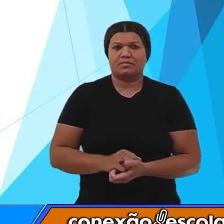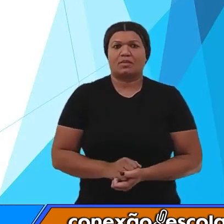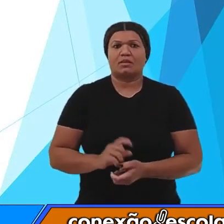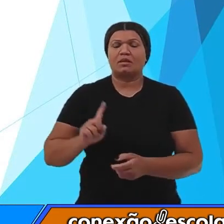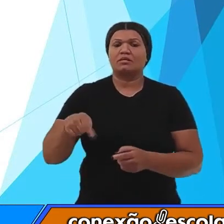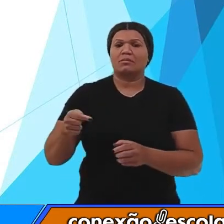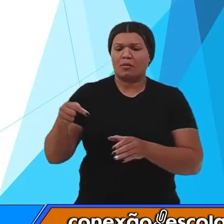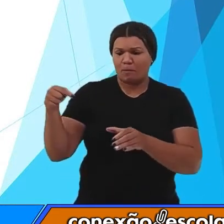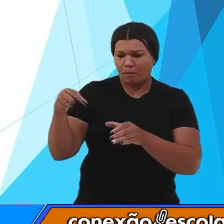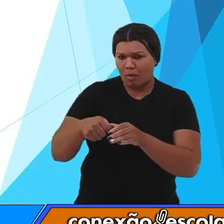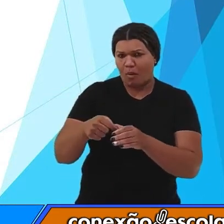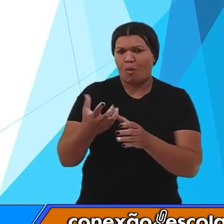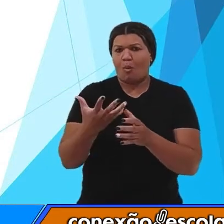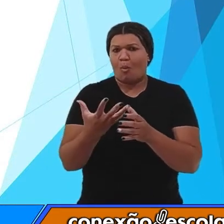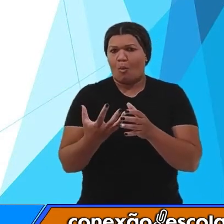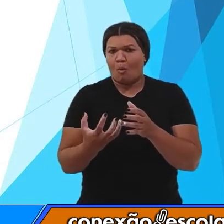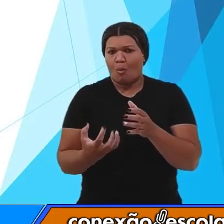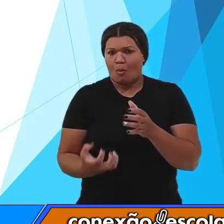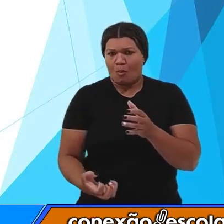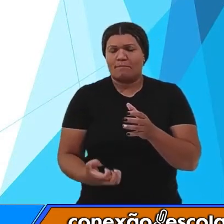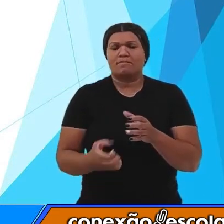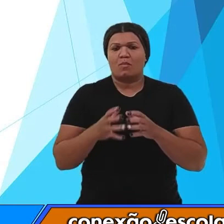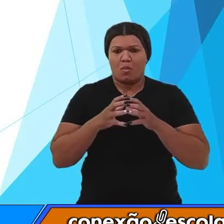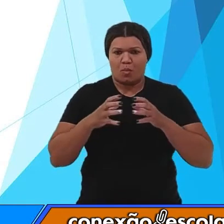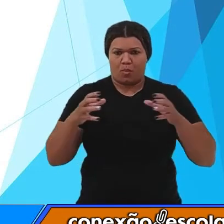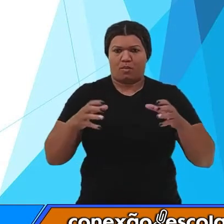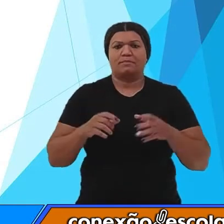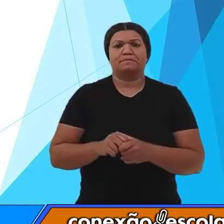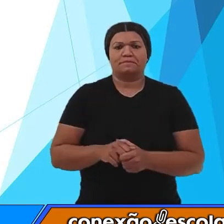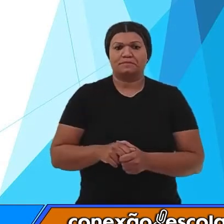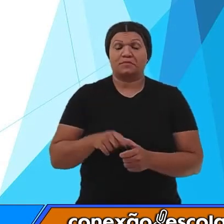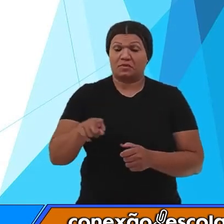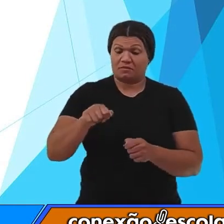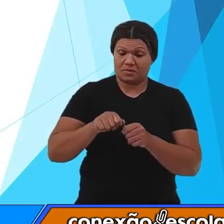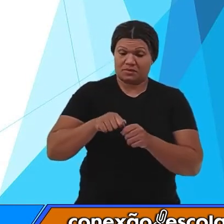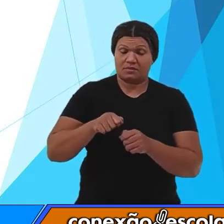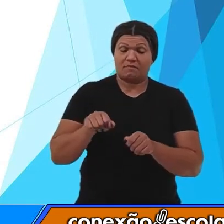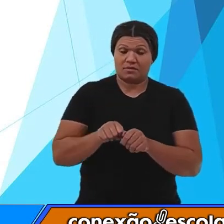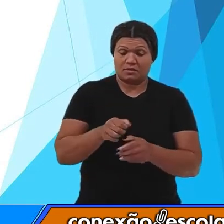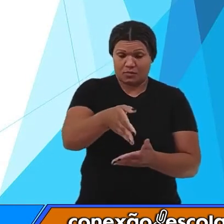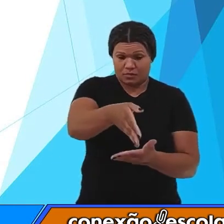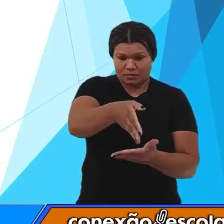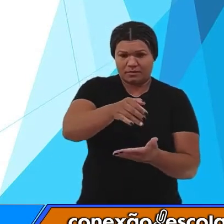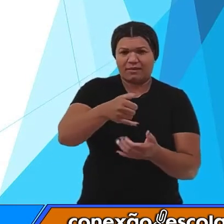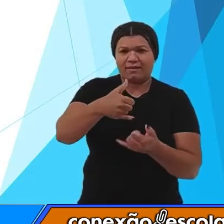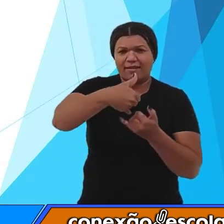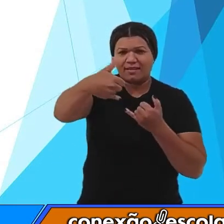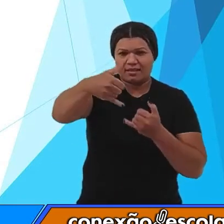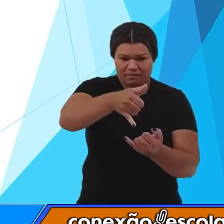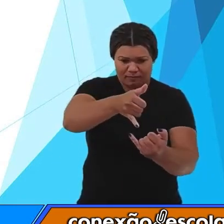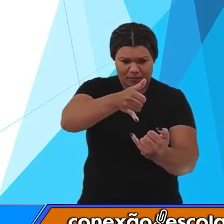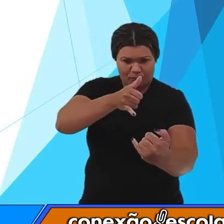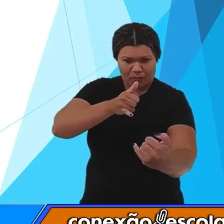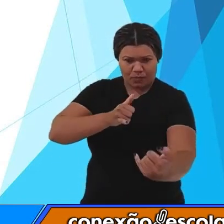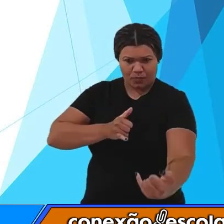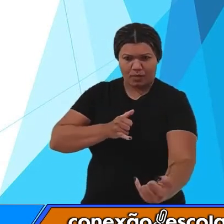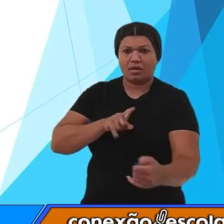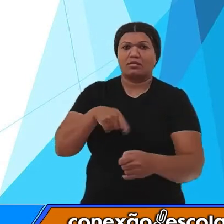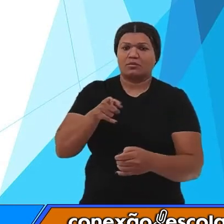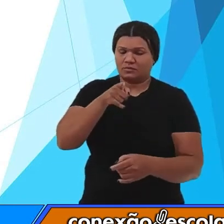Fure o balão, tire o balão de dentro, faça um risco no meio e